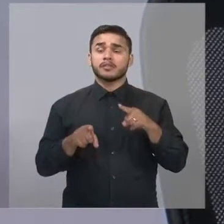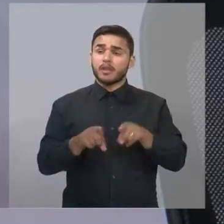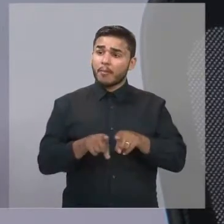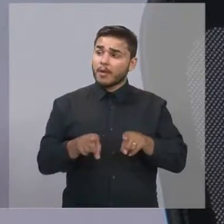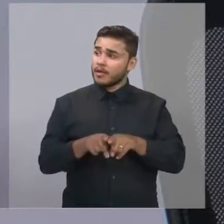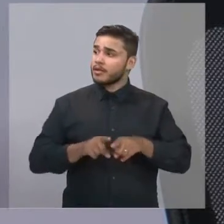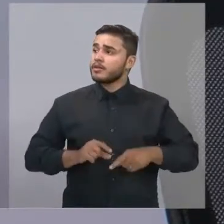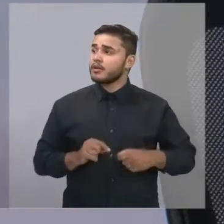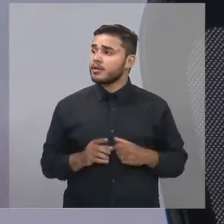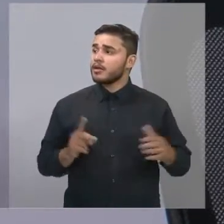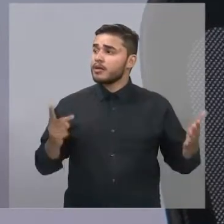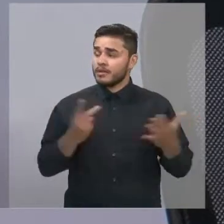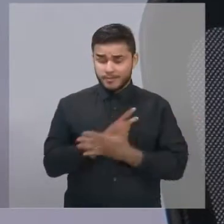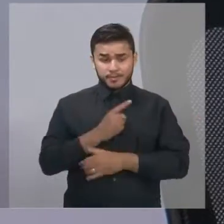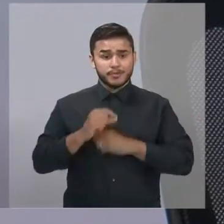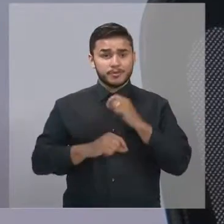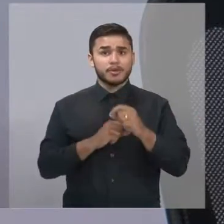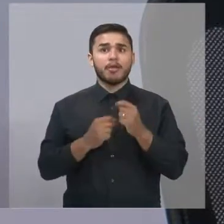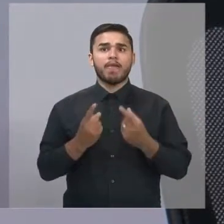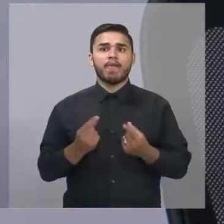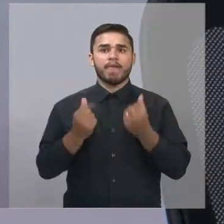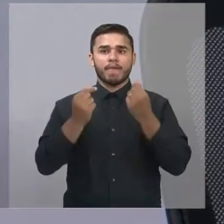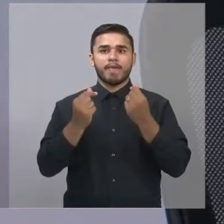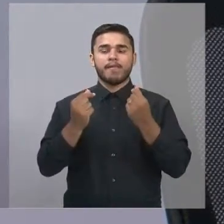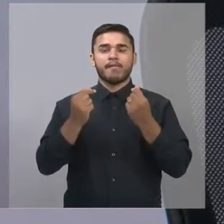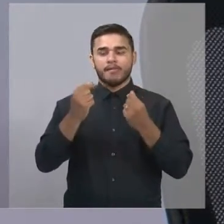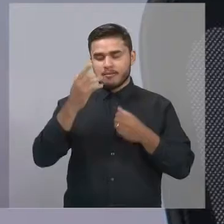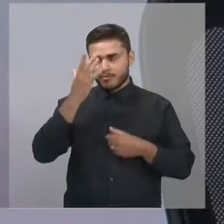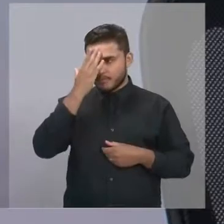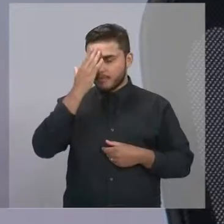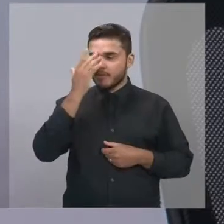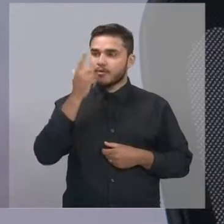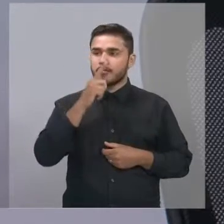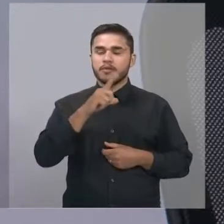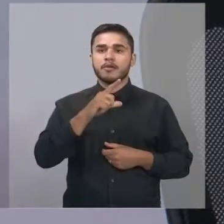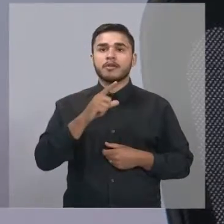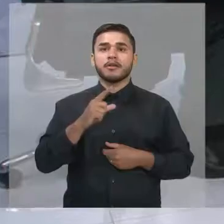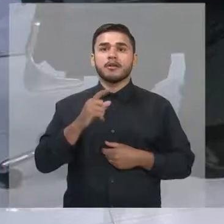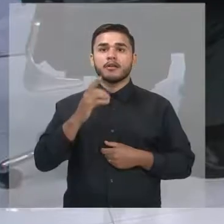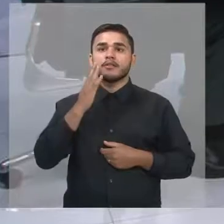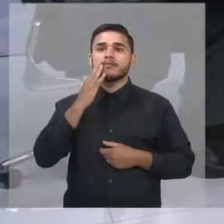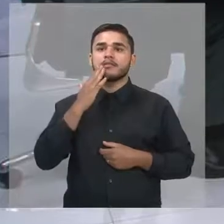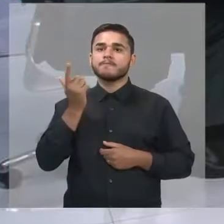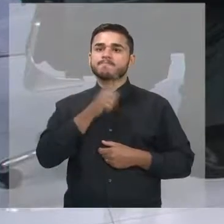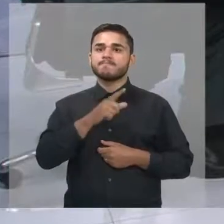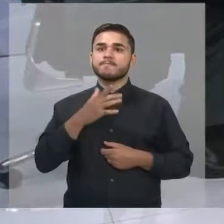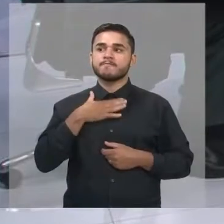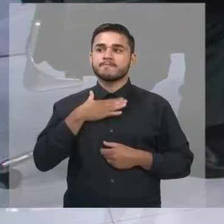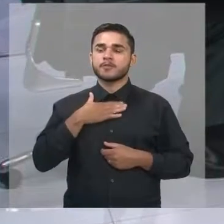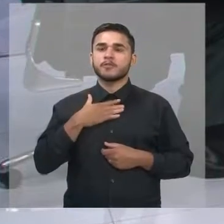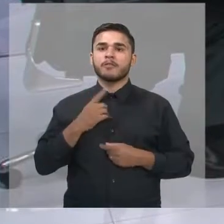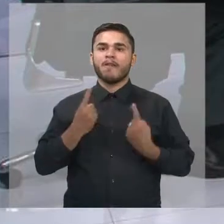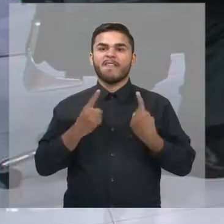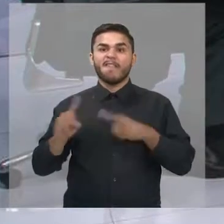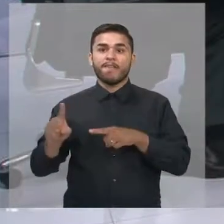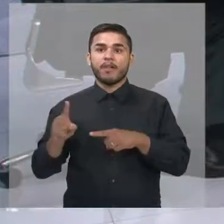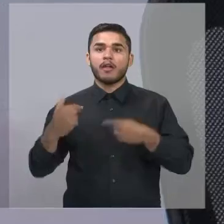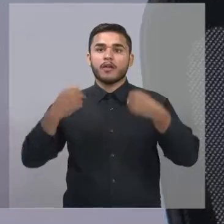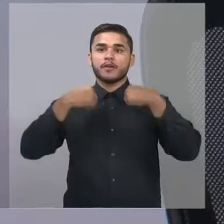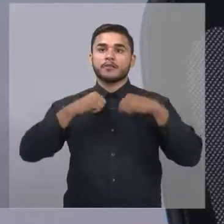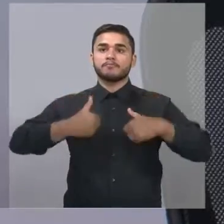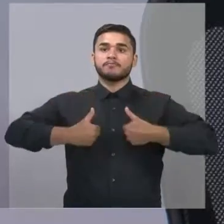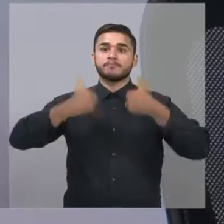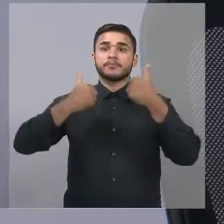uso indevido, inclusive, para ganhos políticos. Aqui em Fortaleza se criou uma história absurda de que se tinha produzido